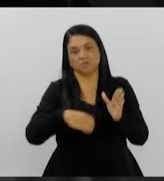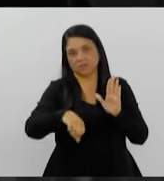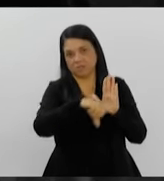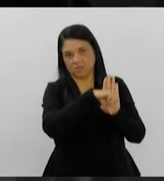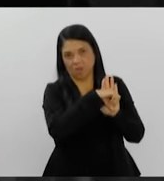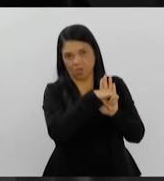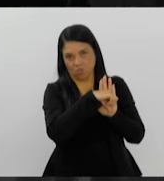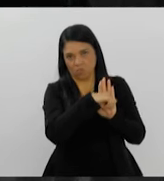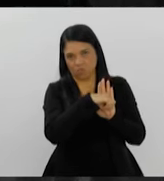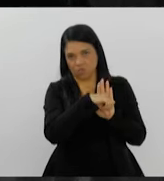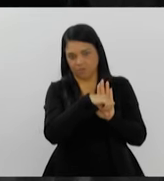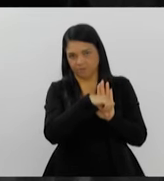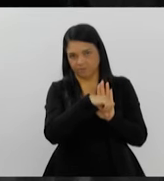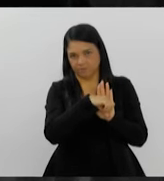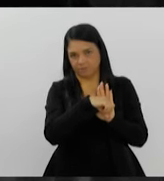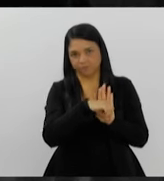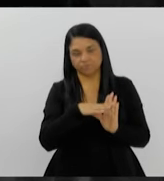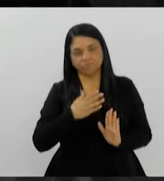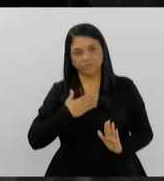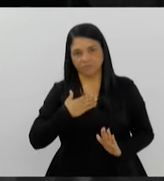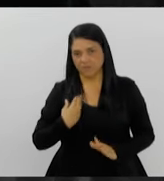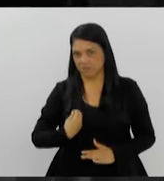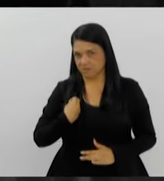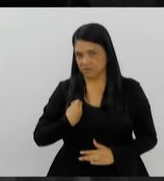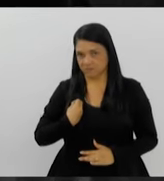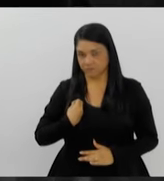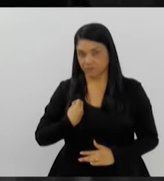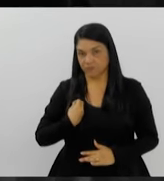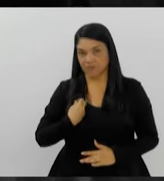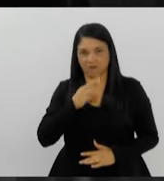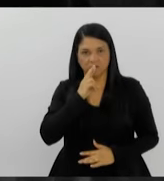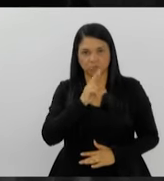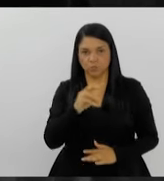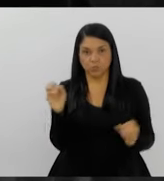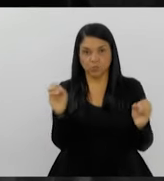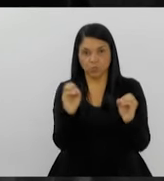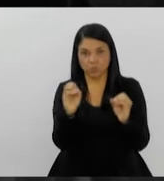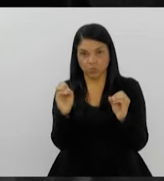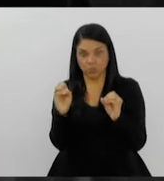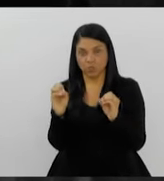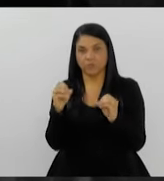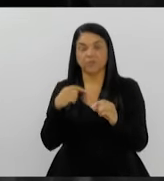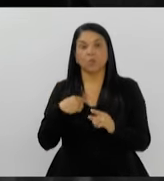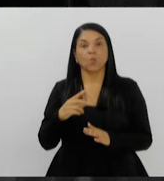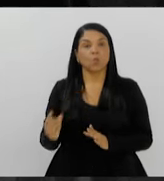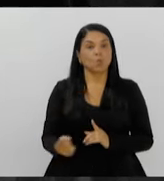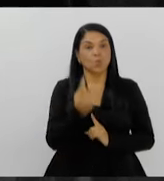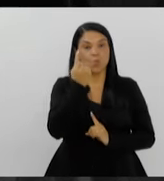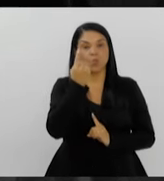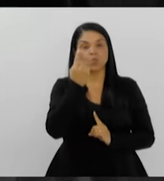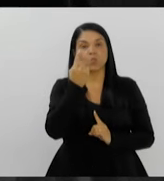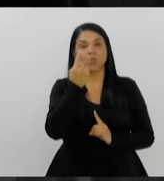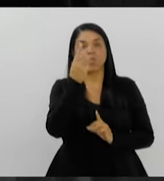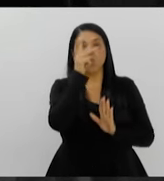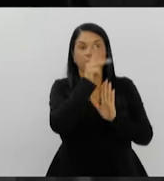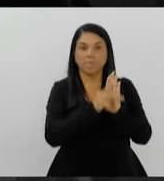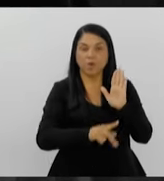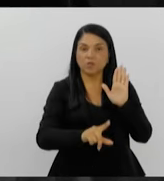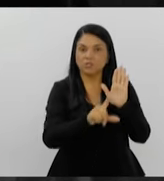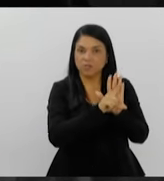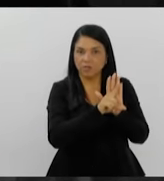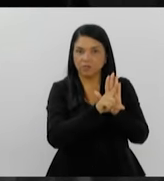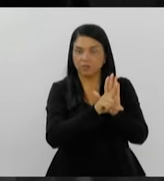e nunca respondi a nenhum processo criminal na minha vida o único processo que tem um caráter criminal é um pro é um processo